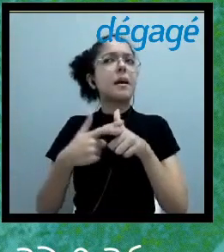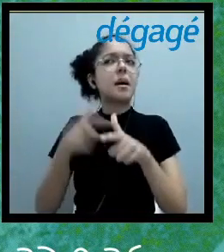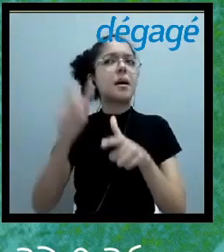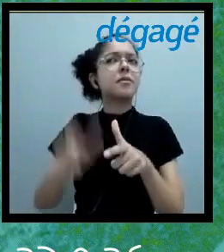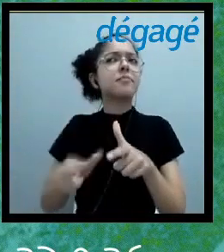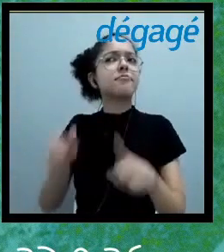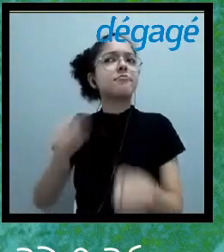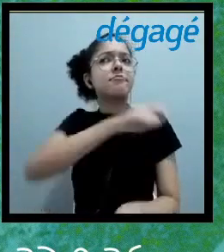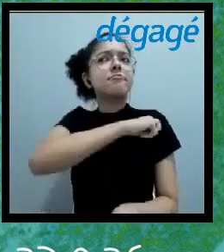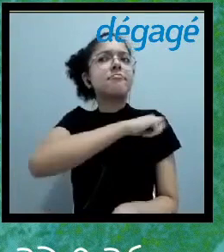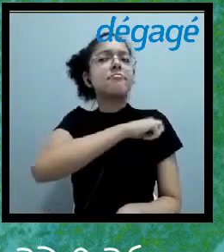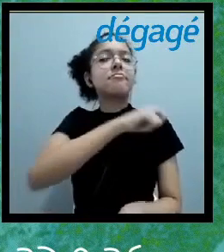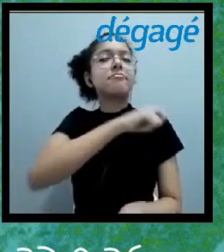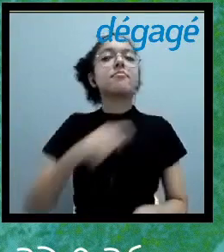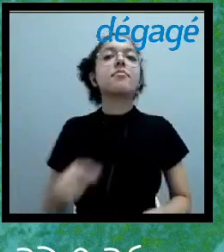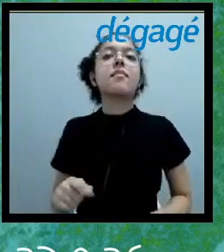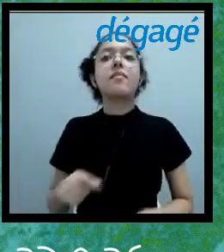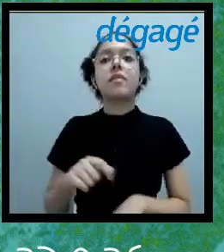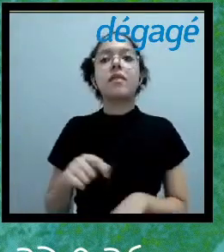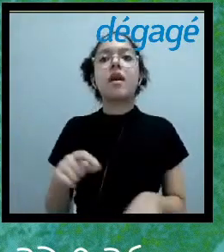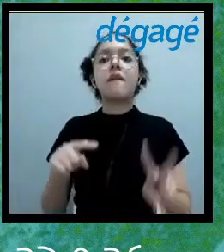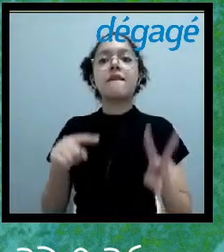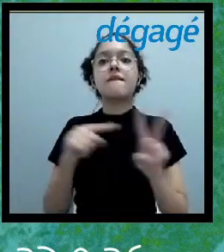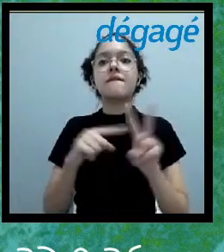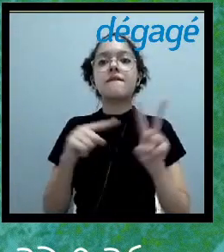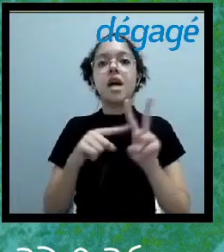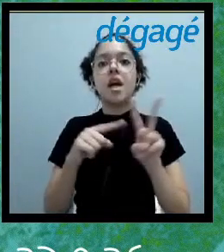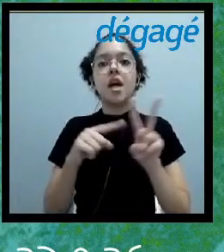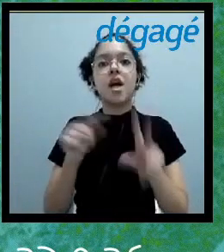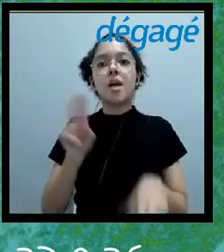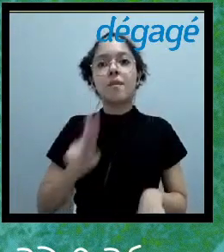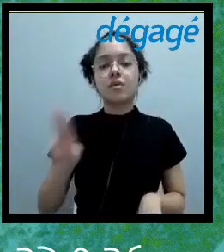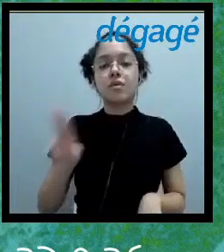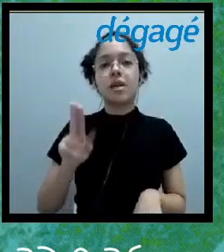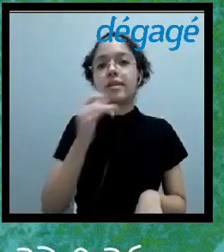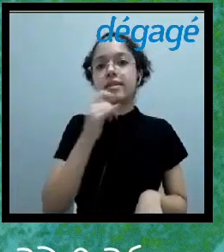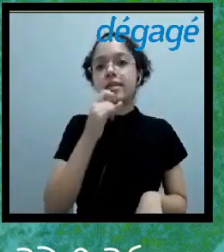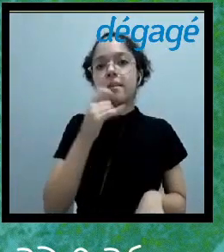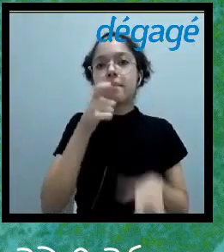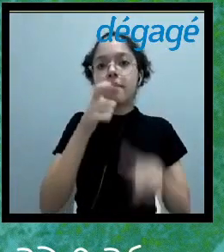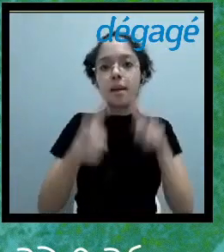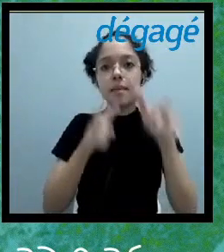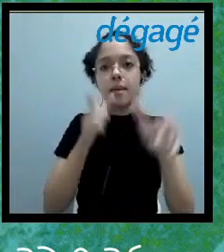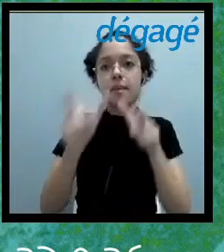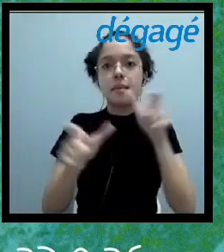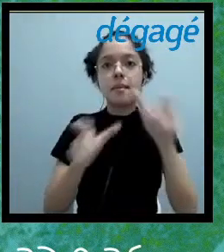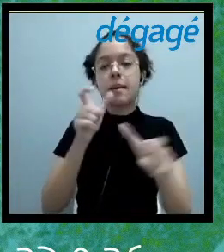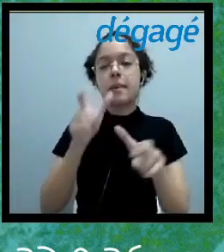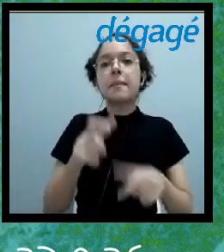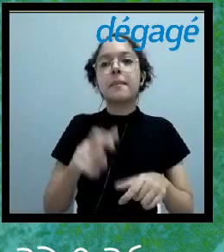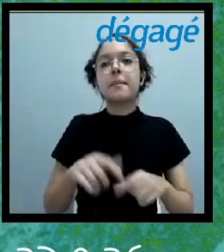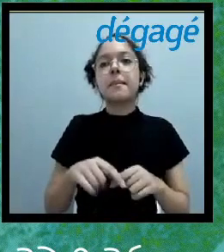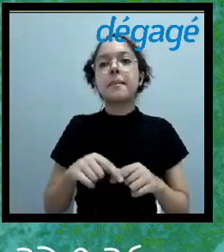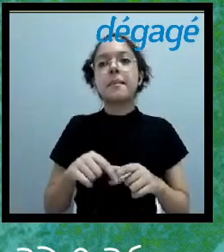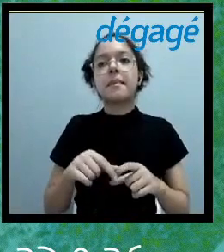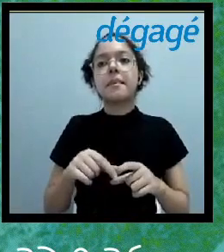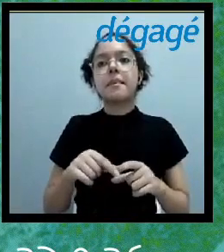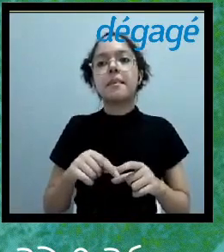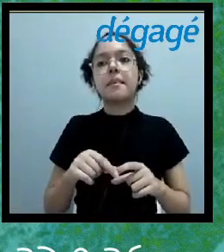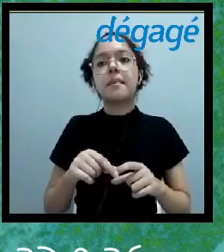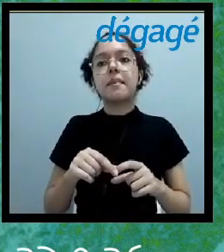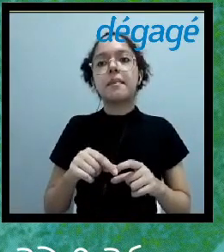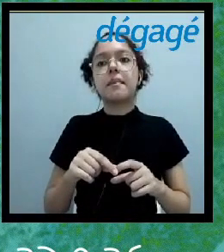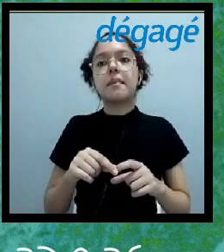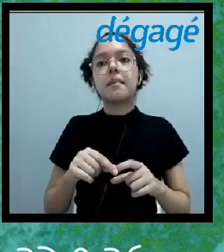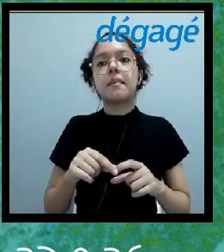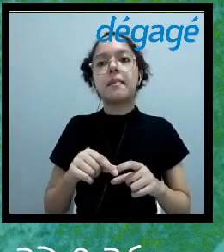né? A gente tem um pouco essa preocupação também, porque senão a gente fica tudo no verbal, a gente quer resolver tudo com verbal, tudo com